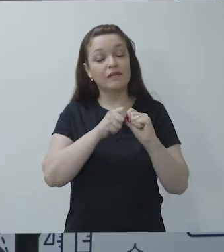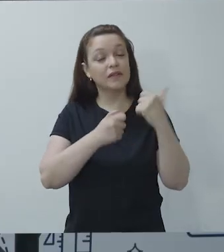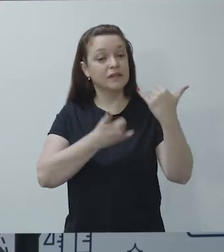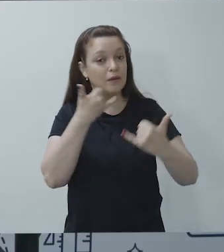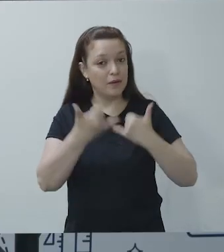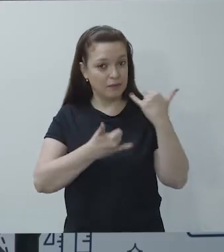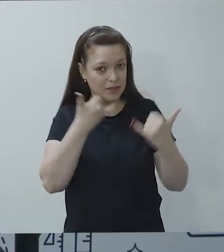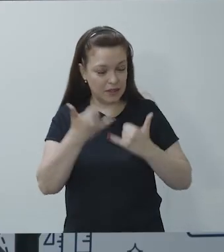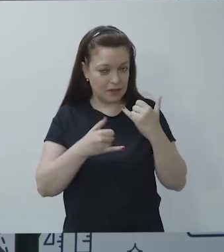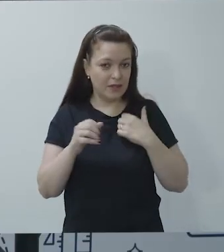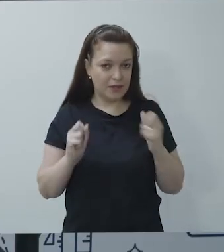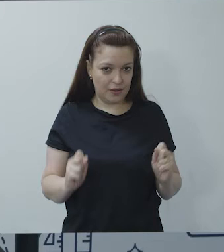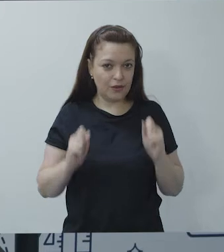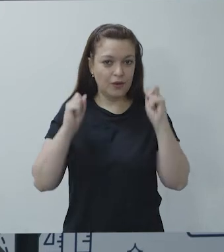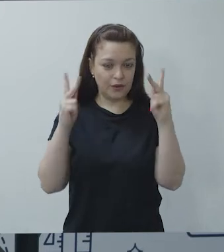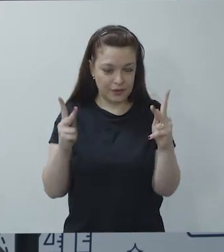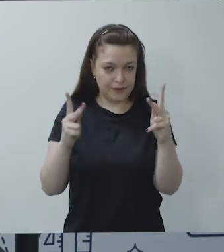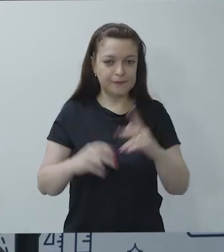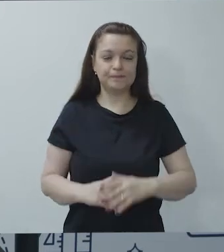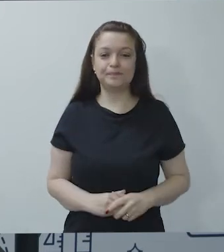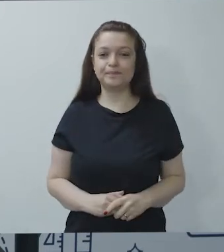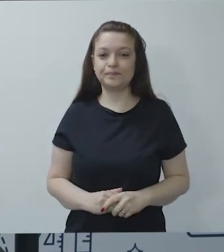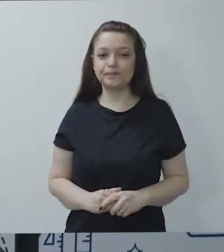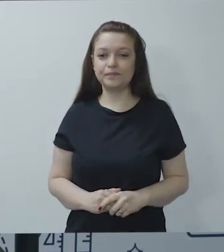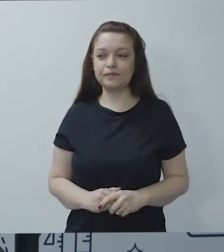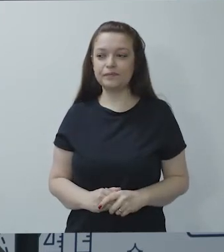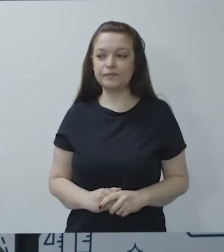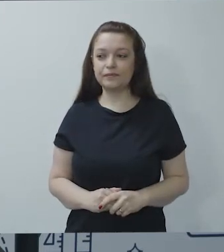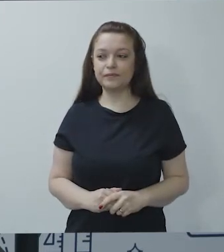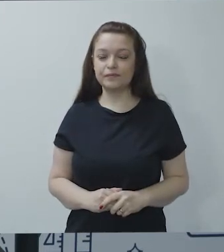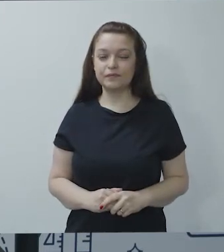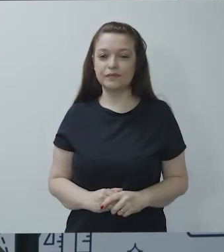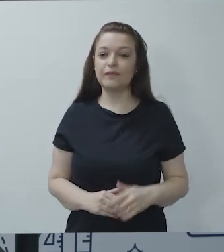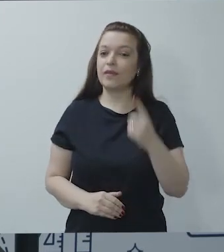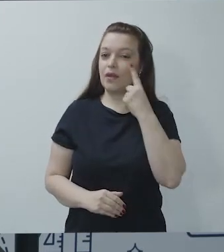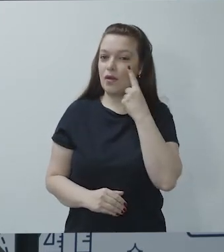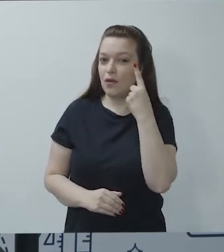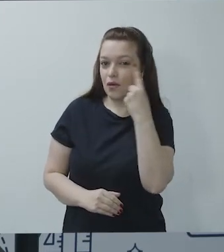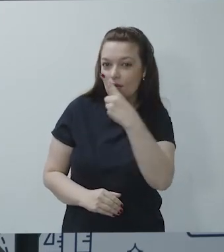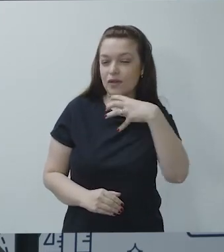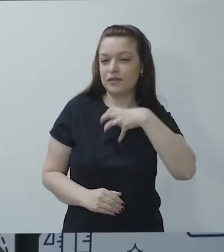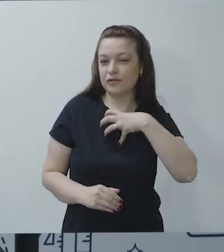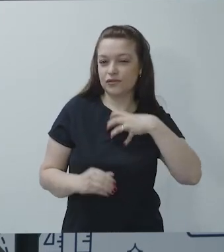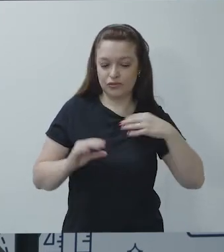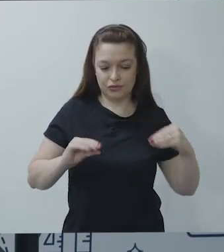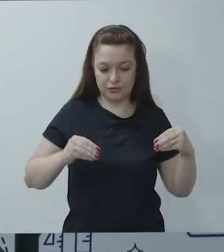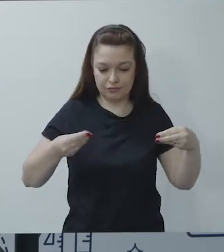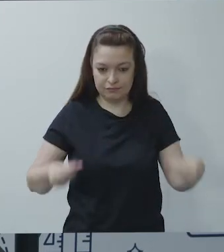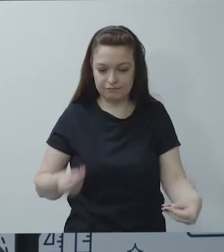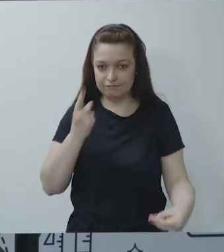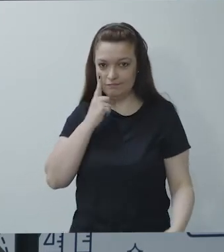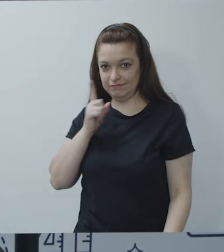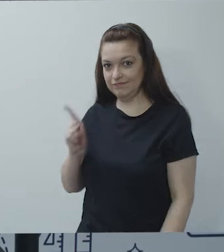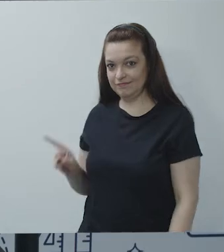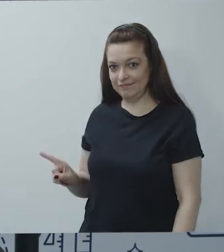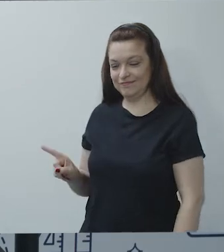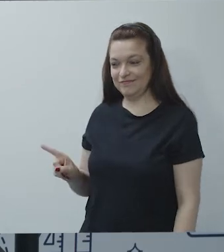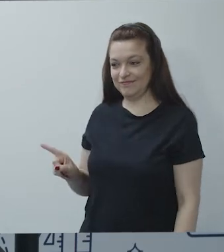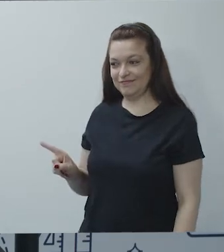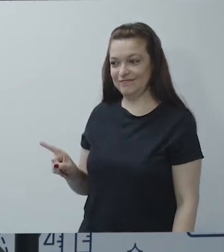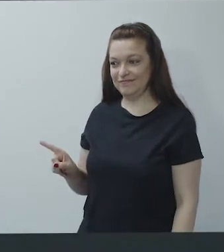para fazer uma brincadeira aqui, certo? Então, peguem a folha, dobrem um pedacinho